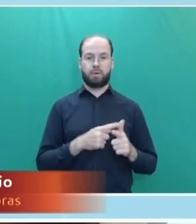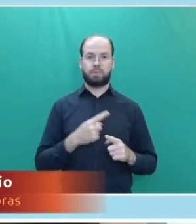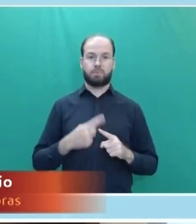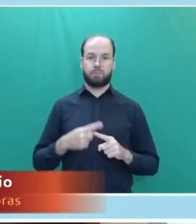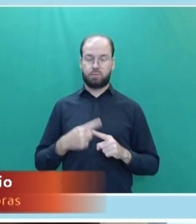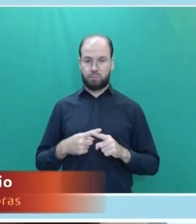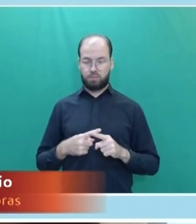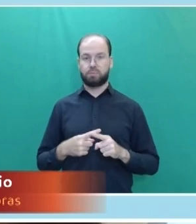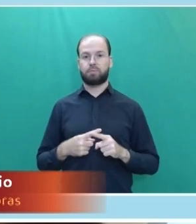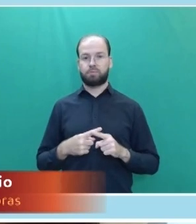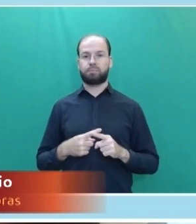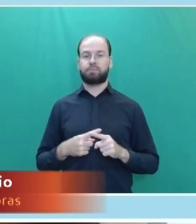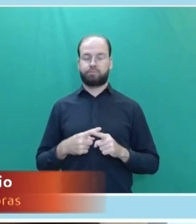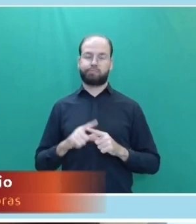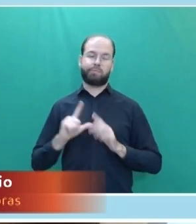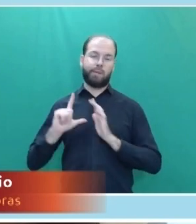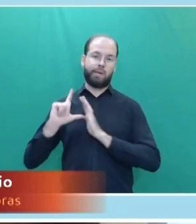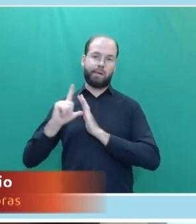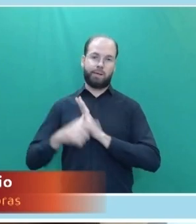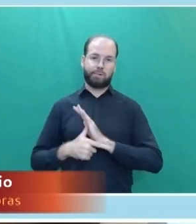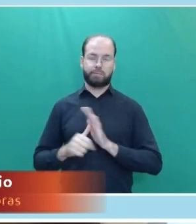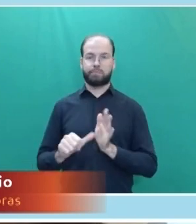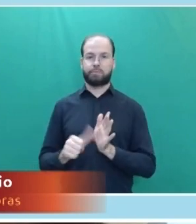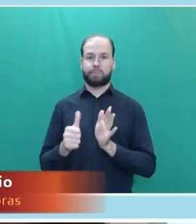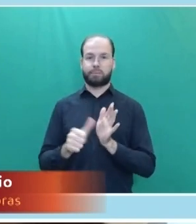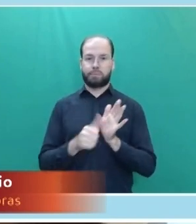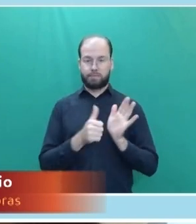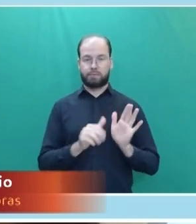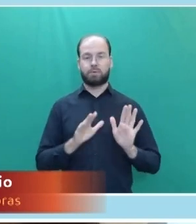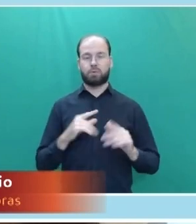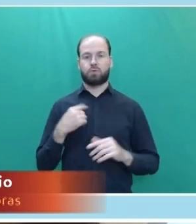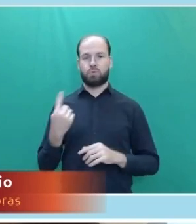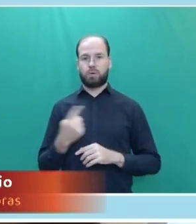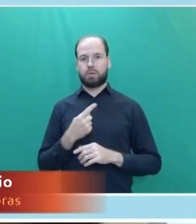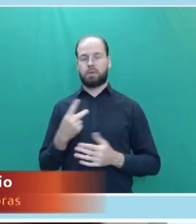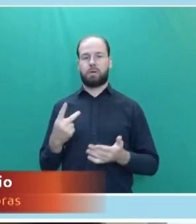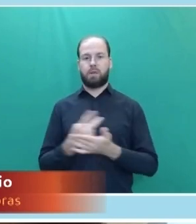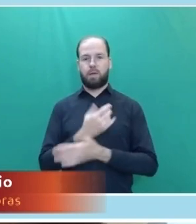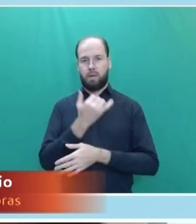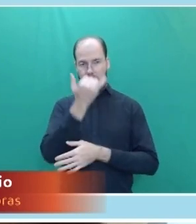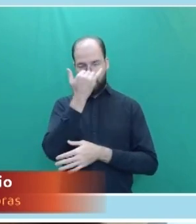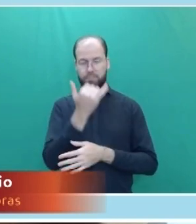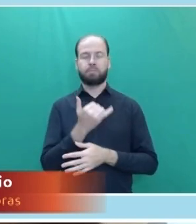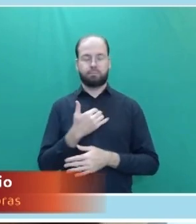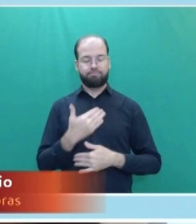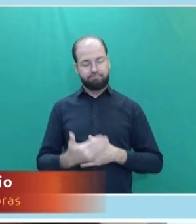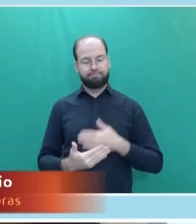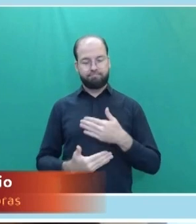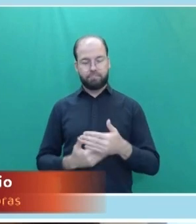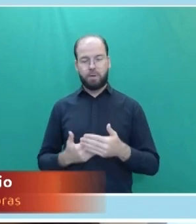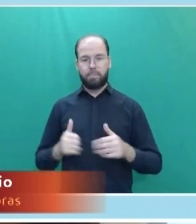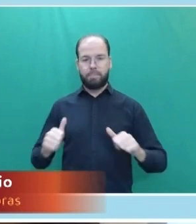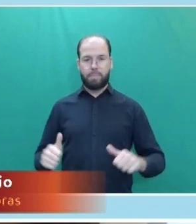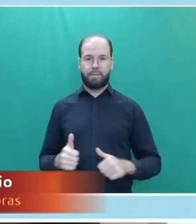como atrasadamente são as primeiras vezes, a gente vai errar muito ainda e trabalhar muito com erro, né?